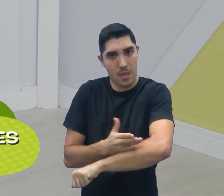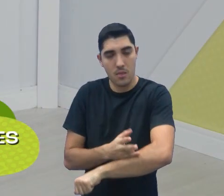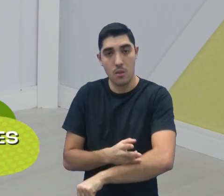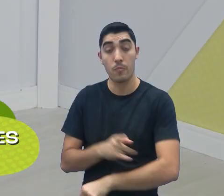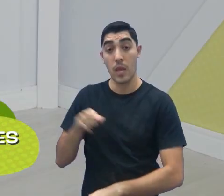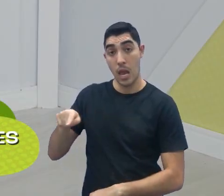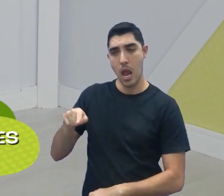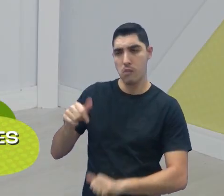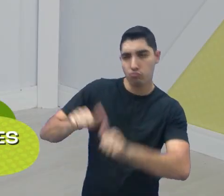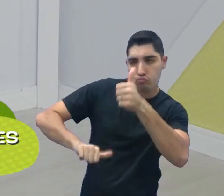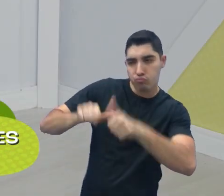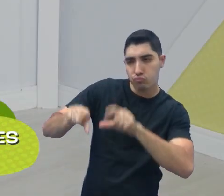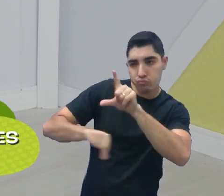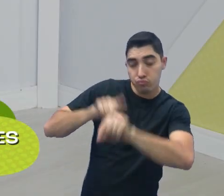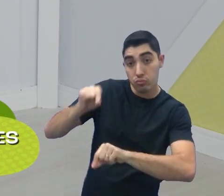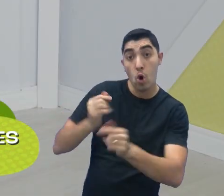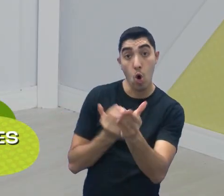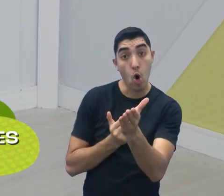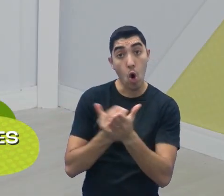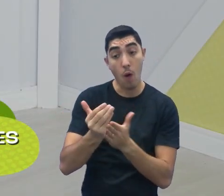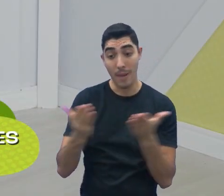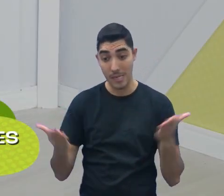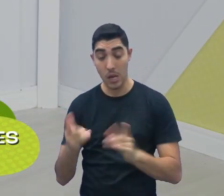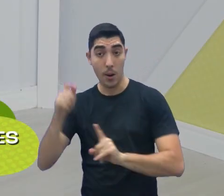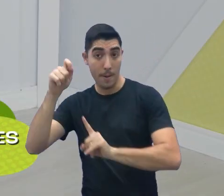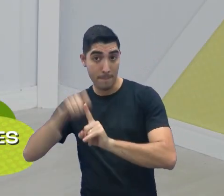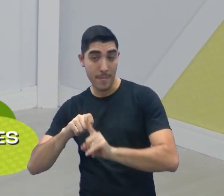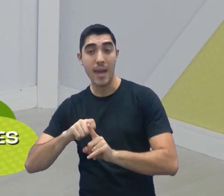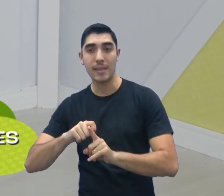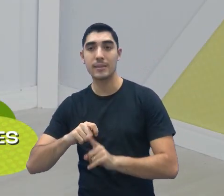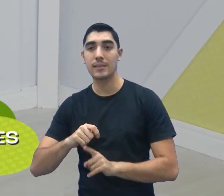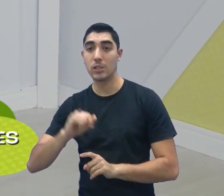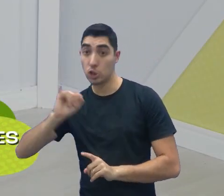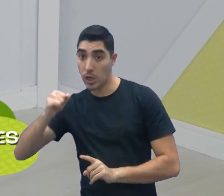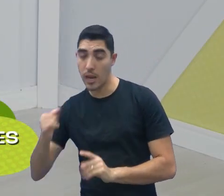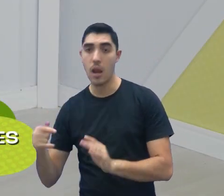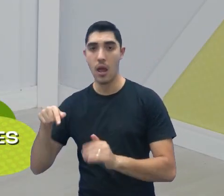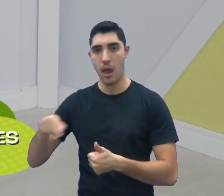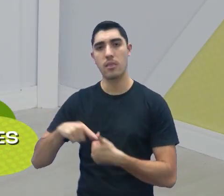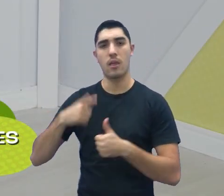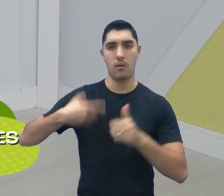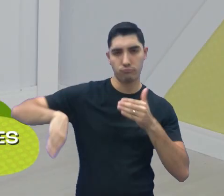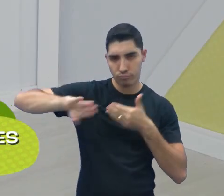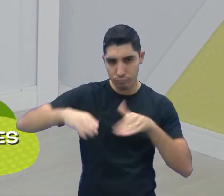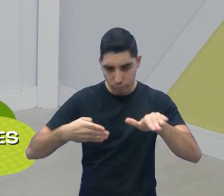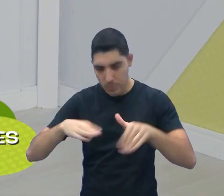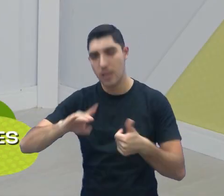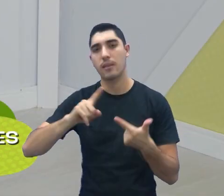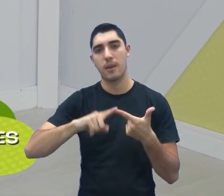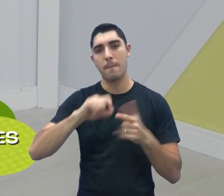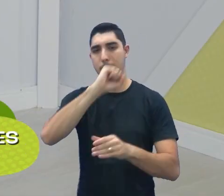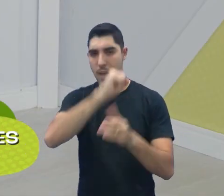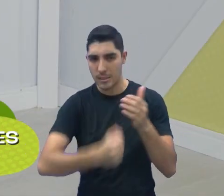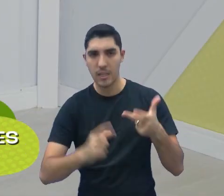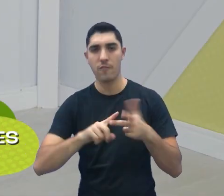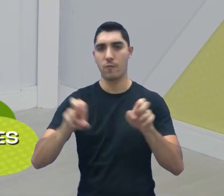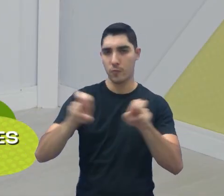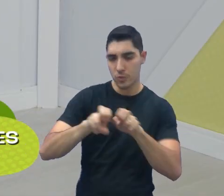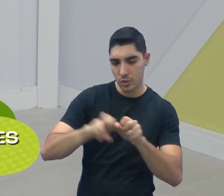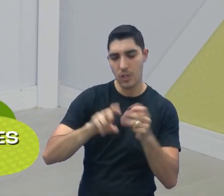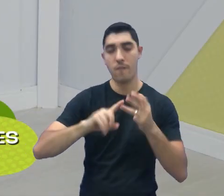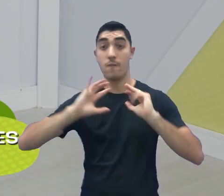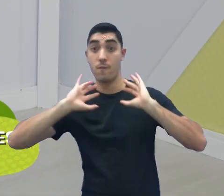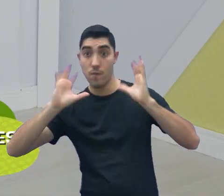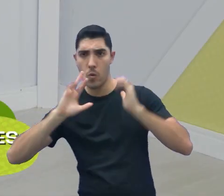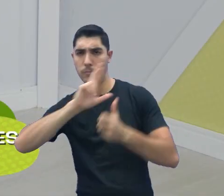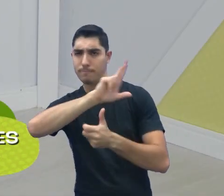já começam nessa segunda quinzena de janeiro de karatê, basquete, futsal, natação natação e vôlei. Para participar é necessário ser morador